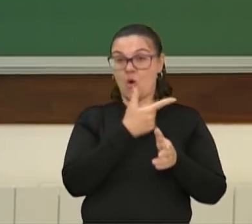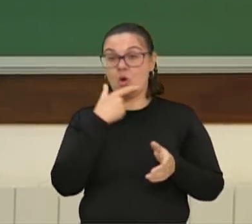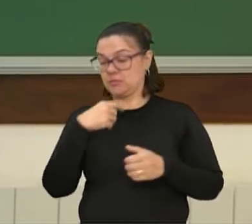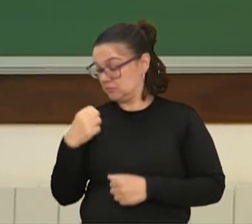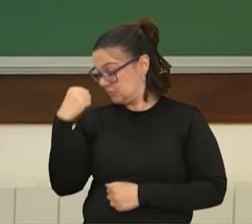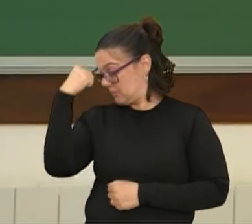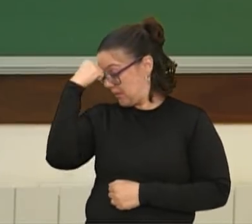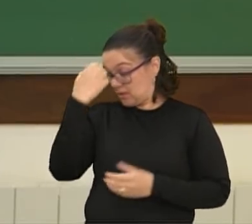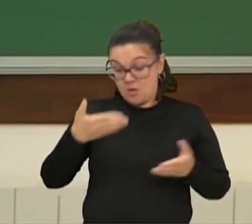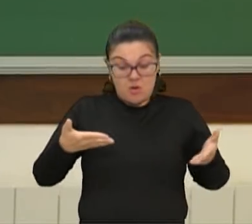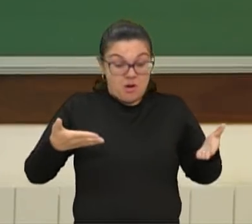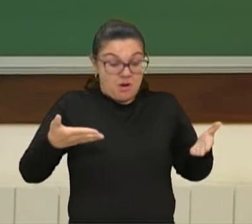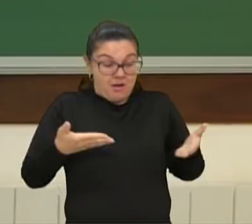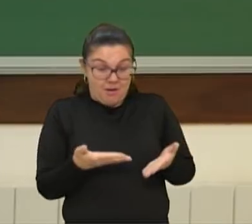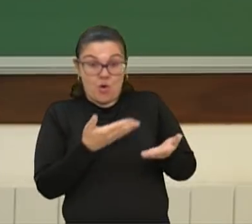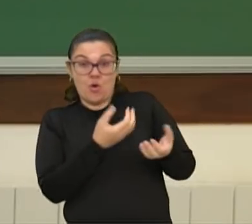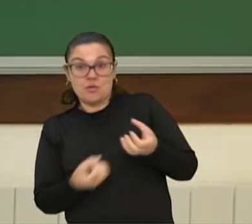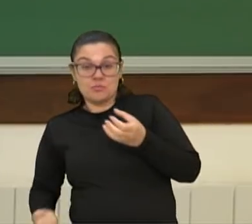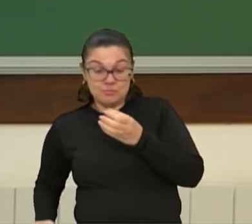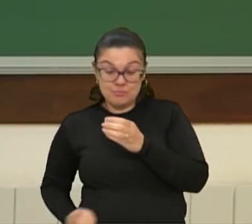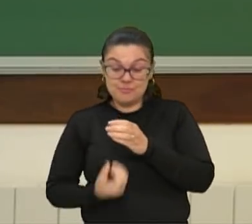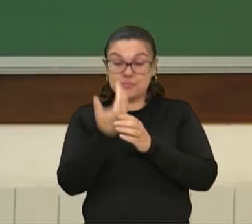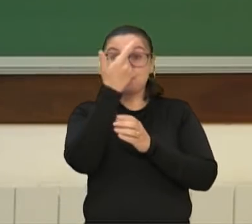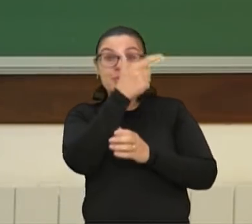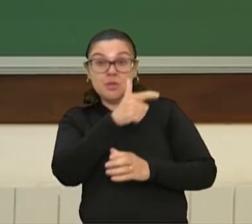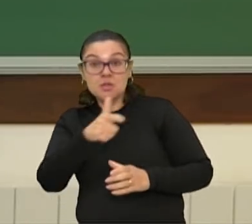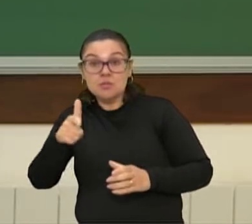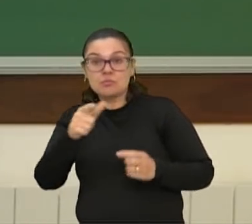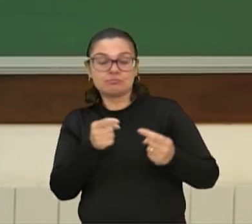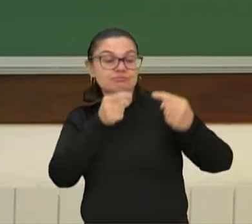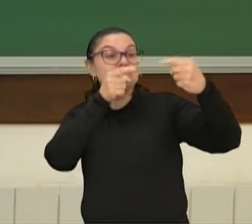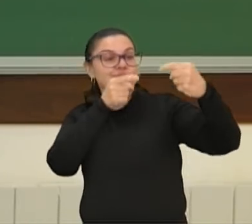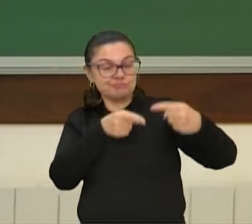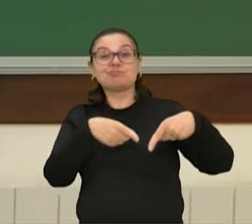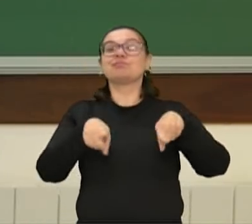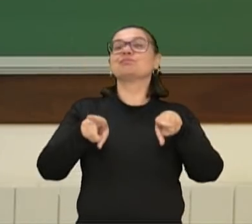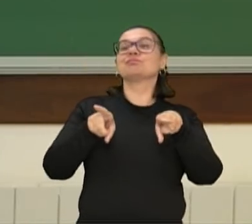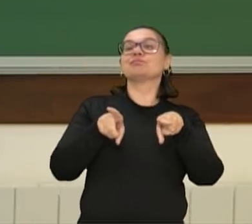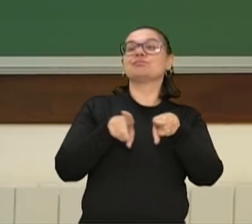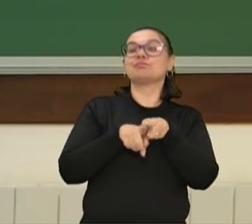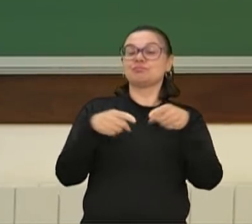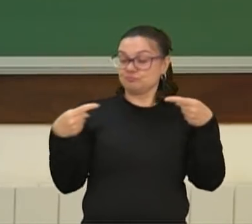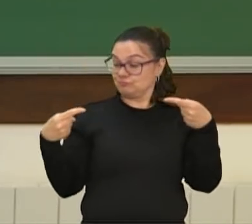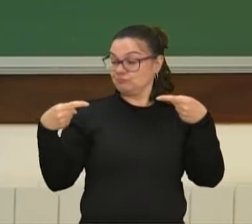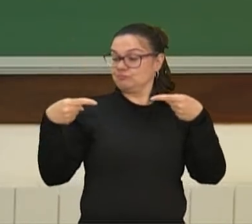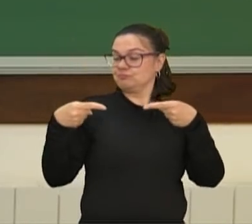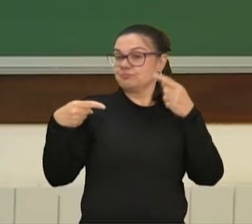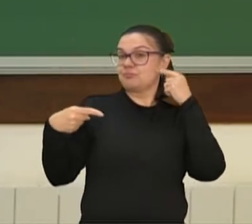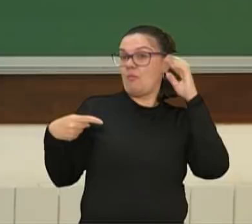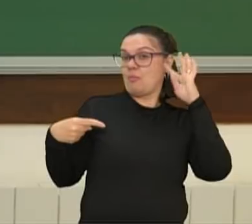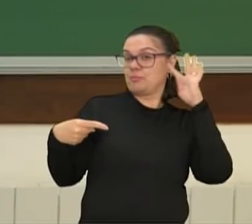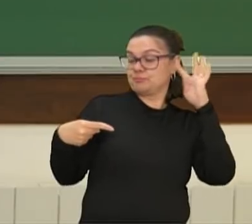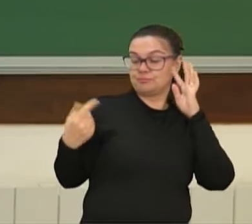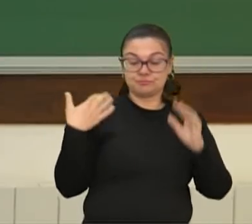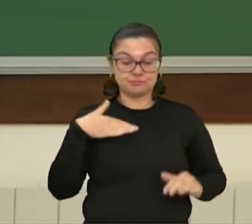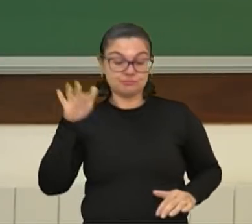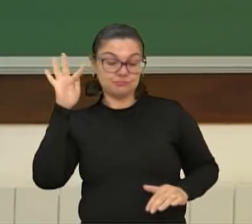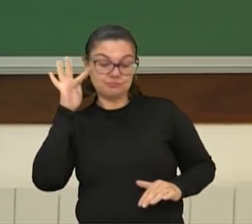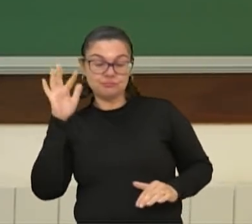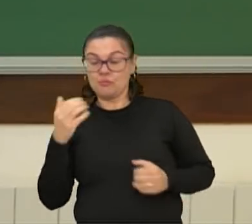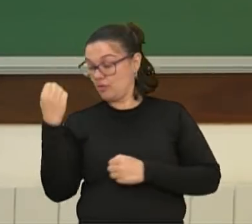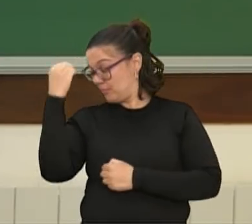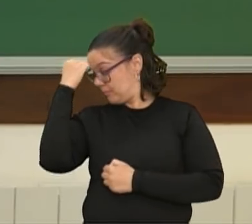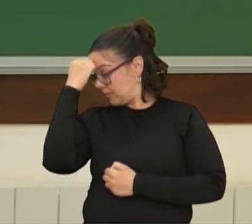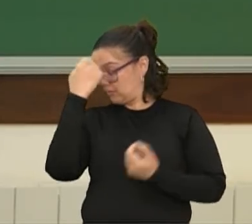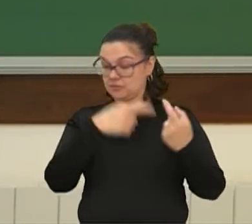Platão, agora na sua redescoberta, ele também vai confrontar as ideias de